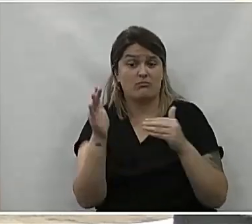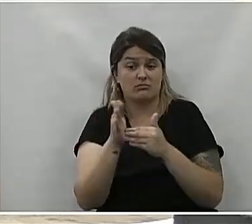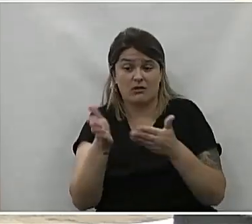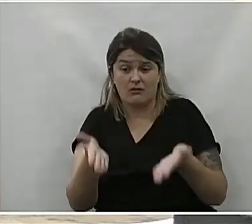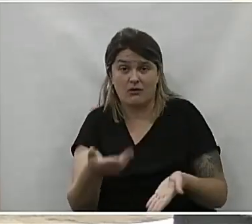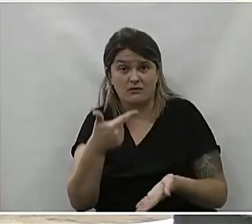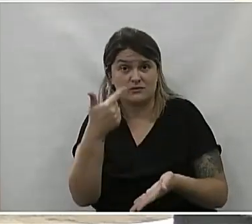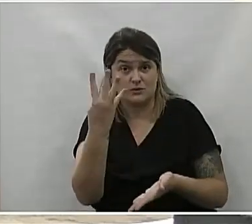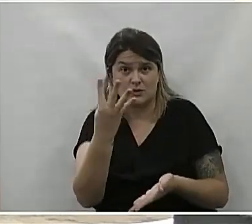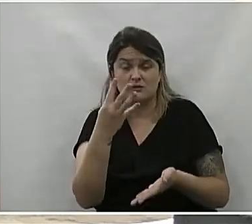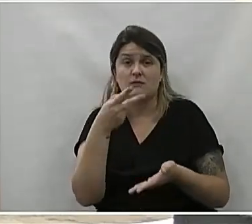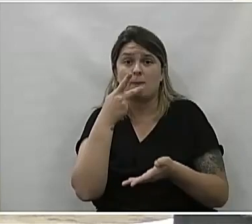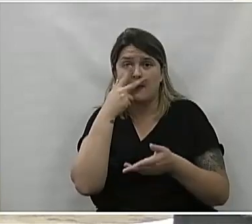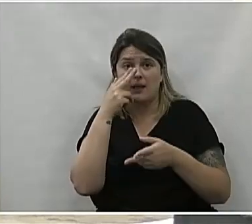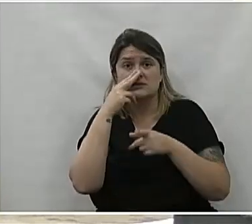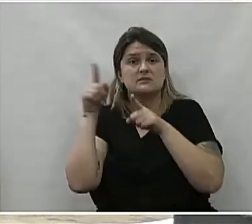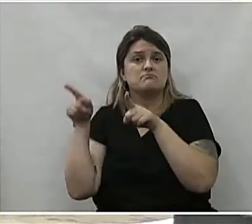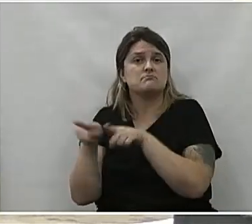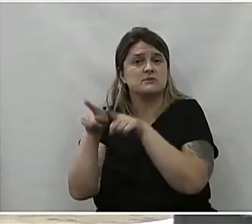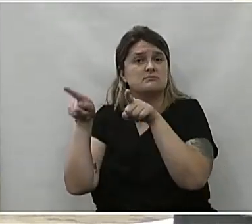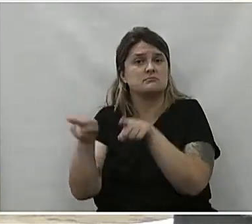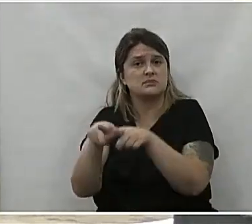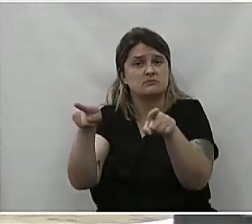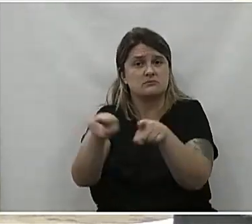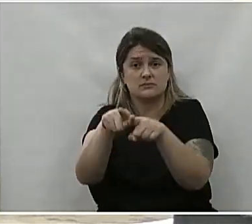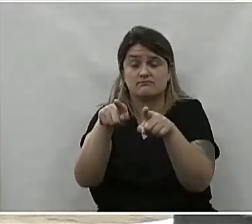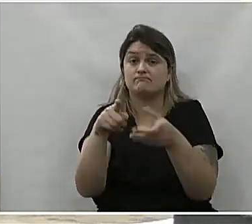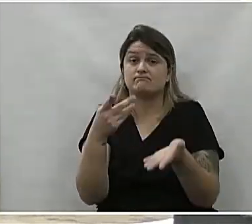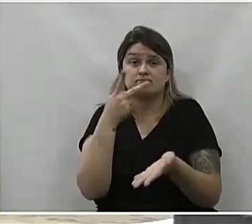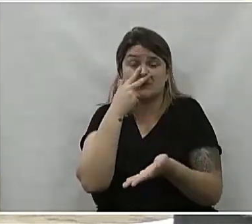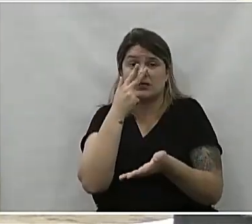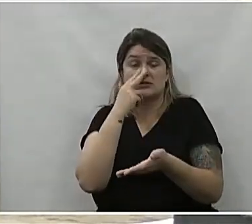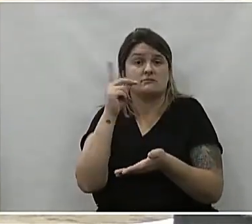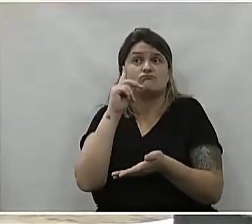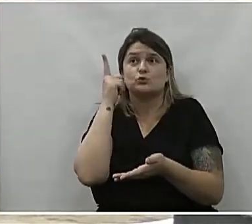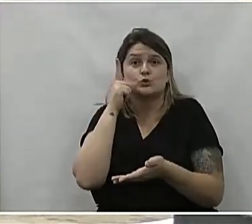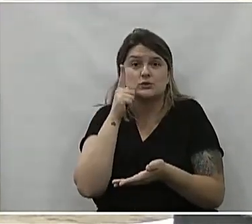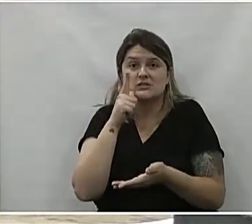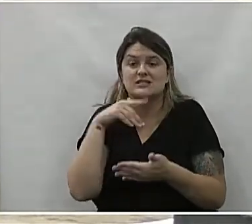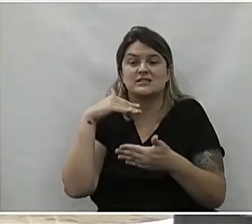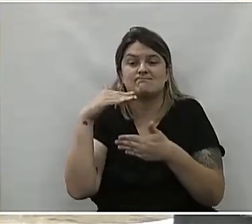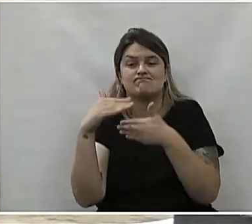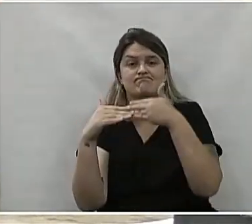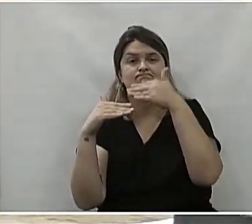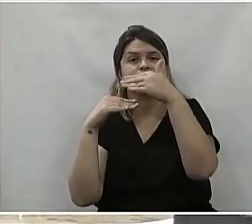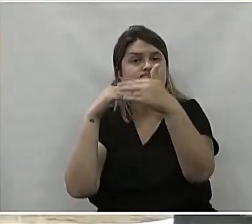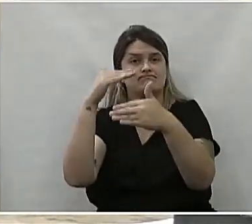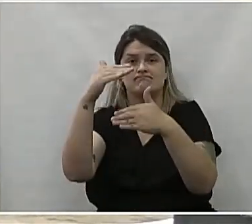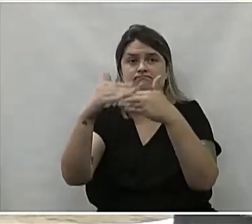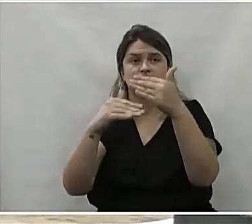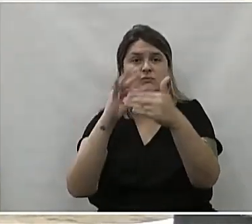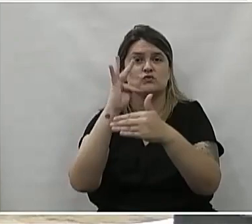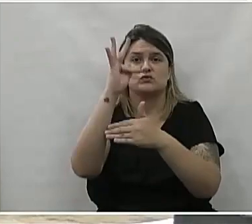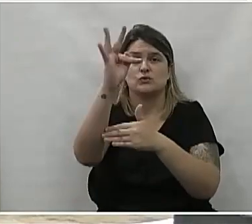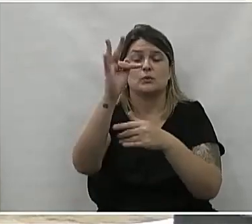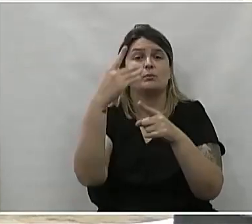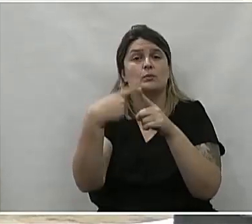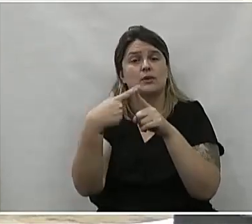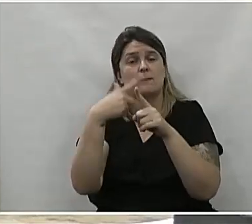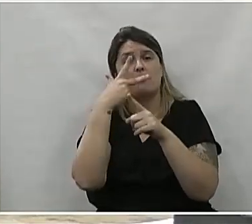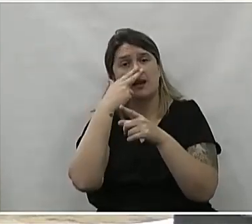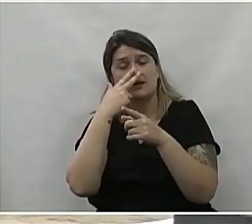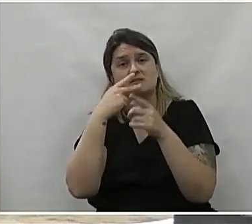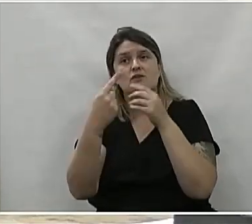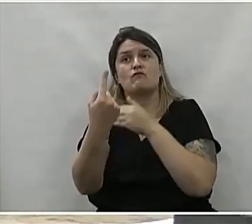estamos Ainda falando As mesmas coisas Infelizmente A gente não consegue Progredir Porque volta e meia